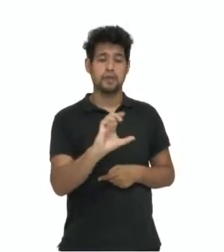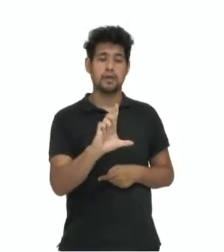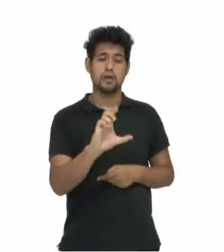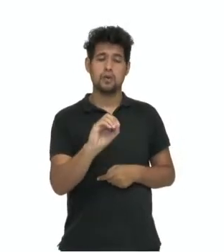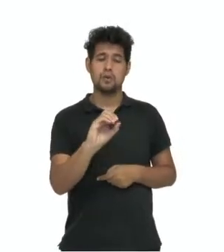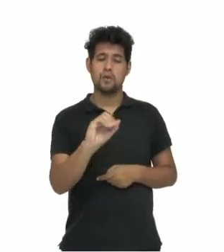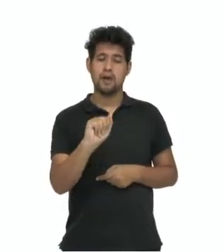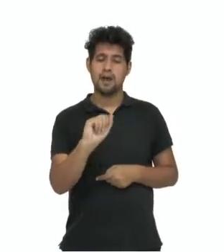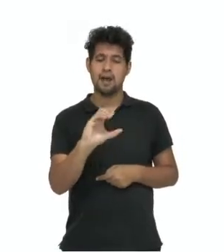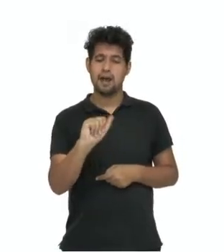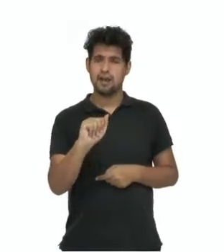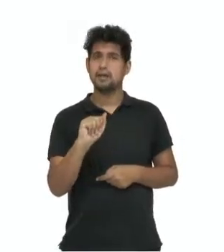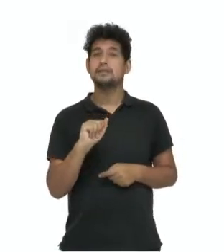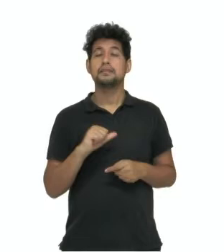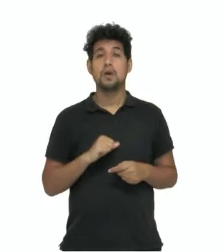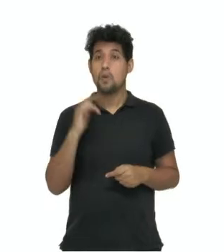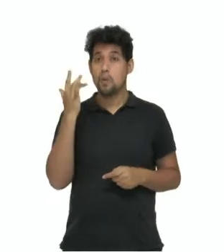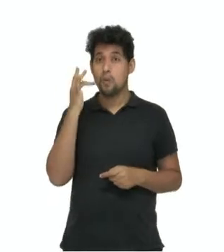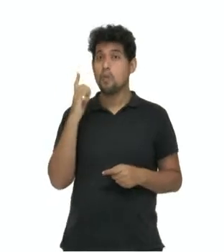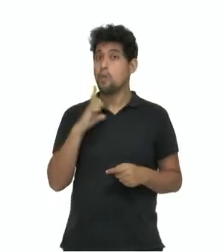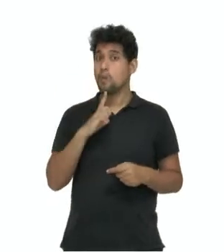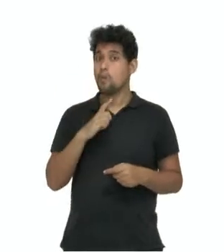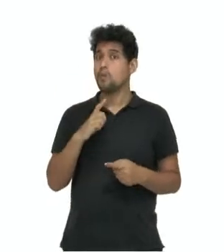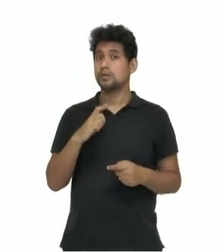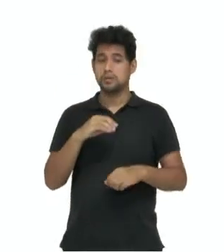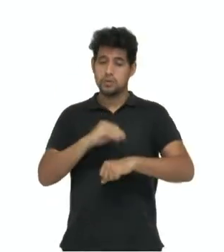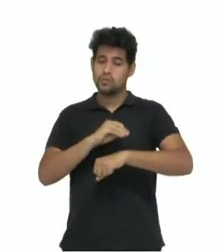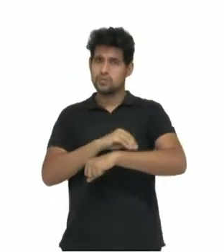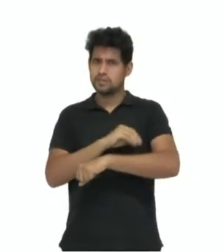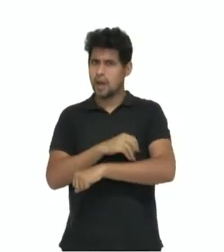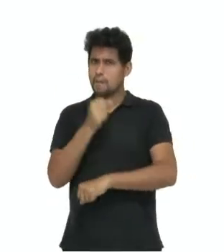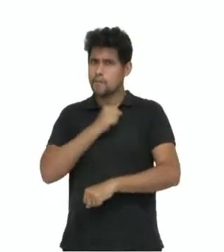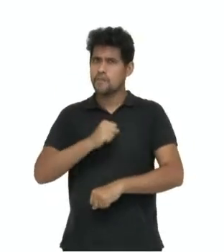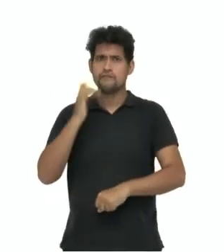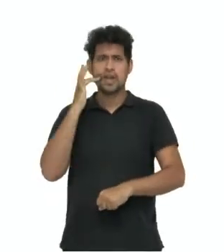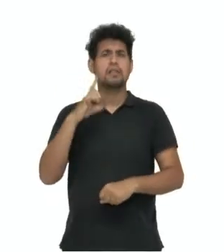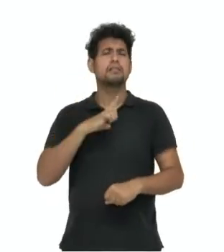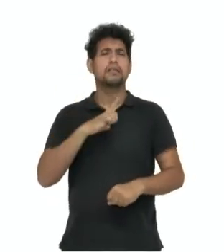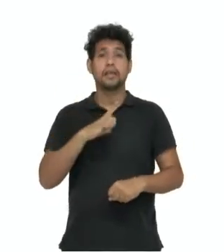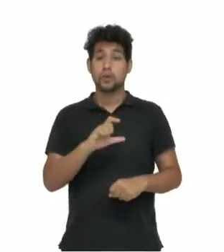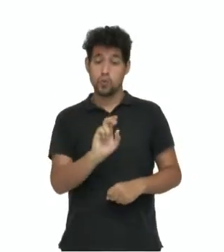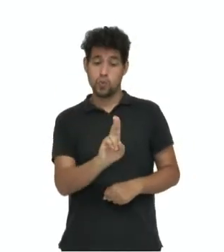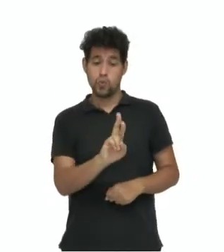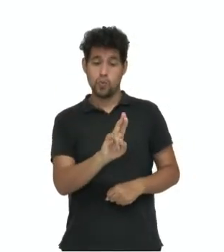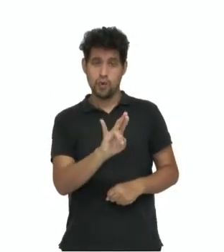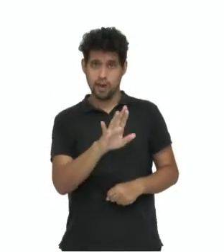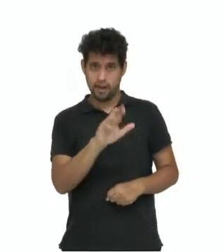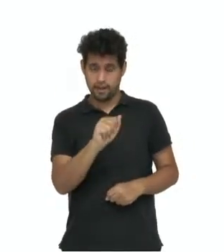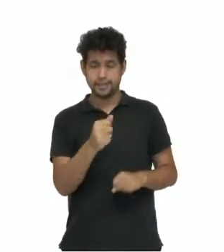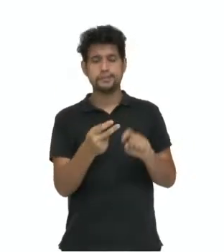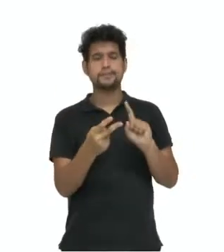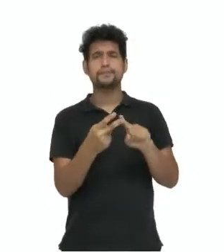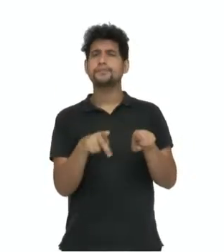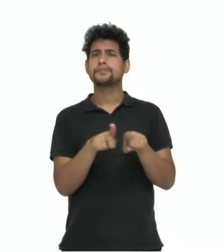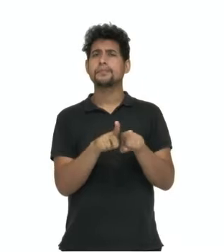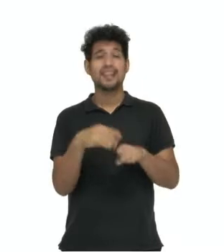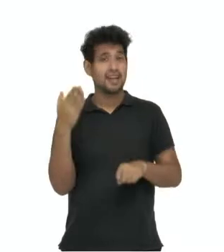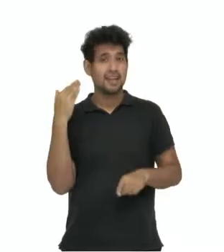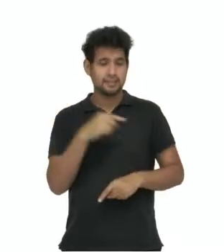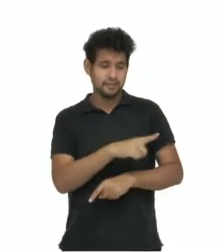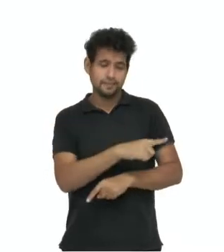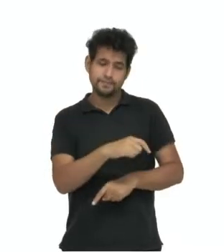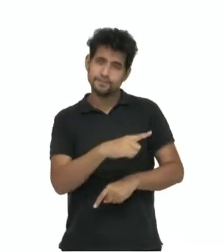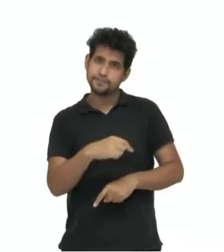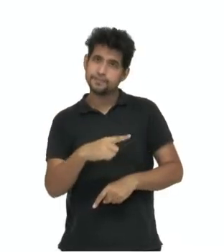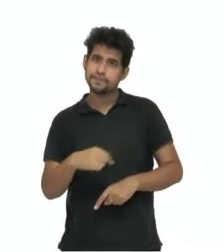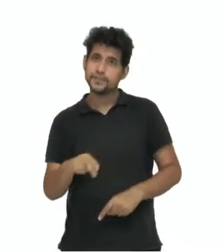certo? Então, os adultos, eles vão vão ter excretas ricas em ureia, certo? E as larvas, né, que são os